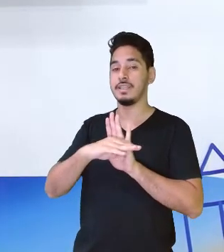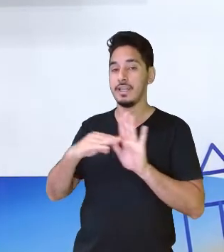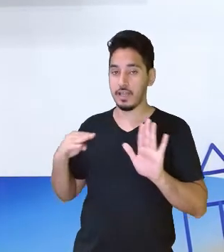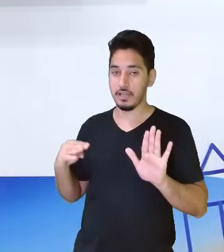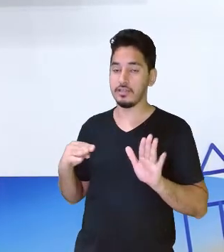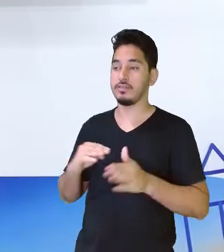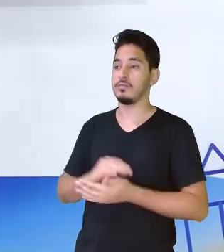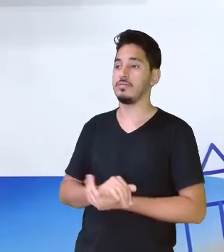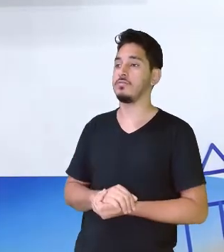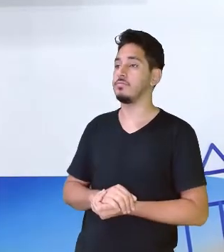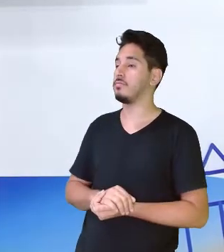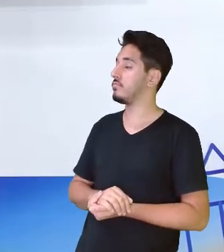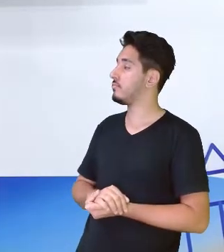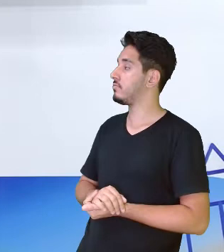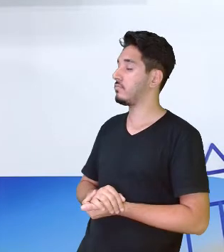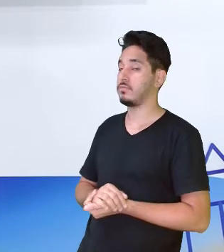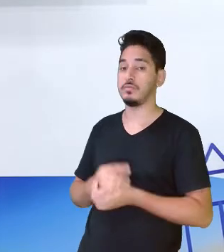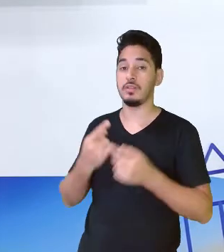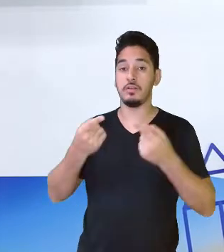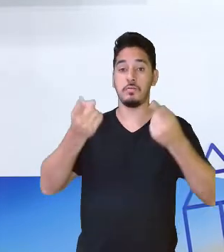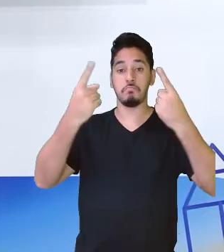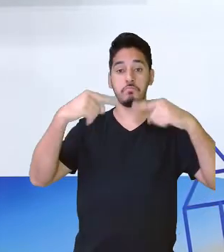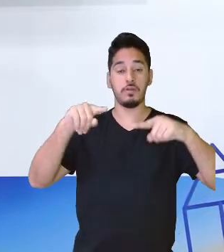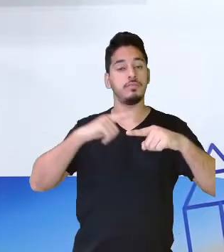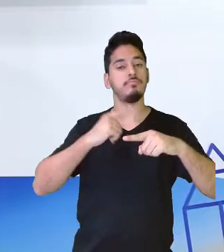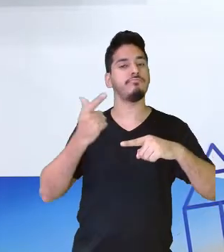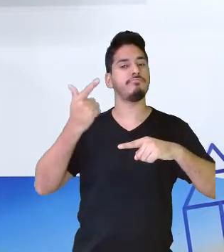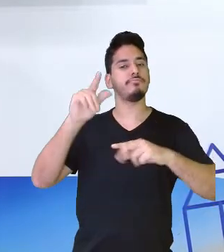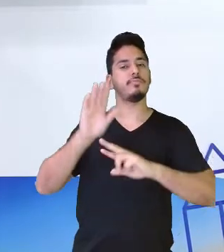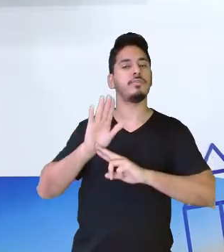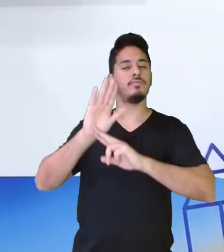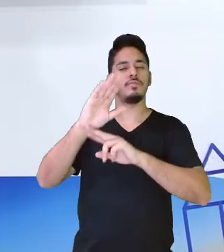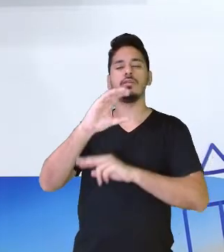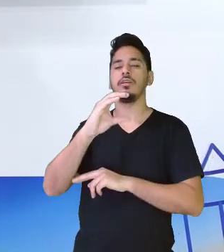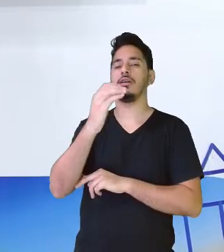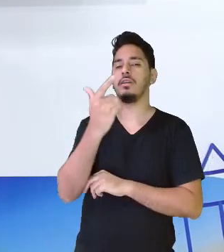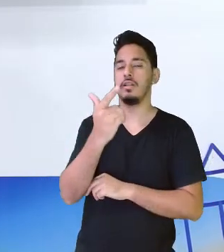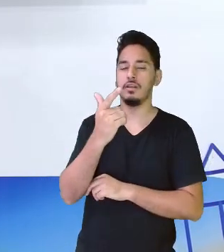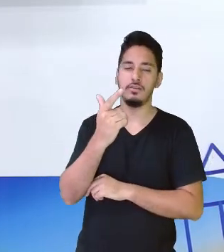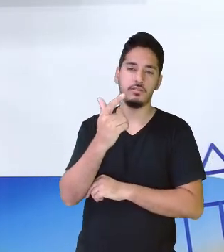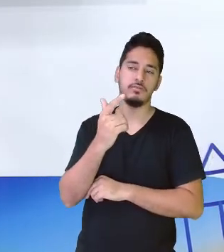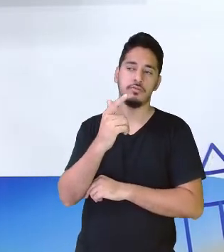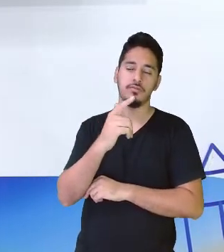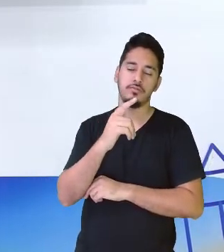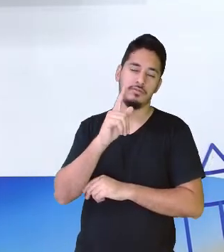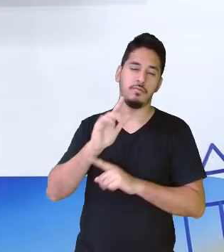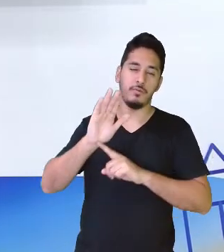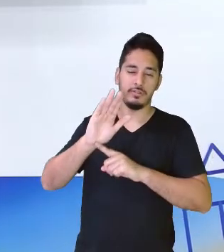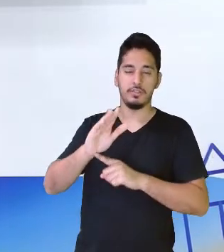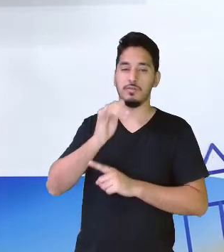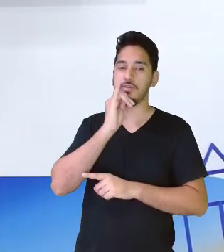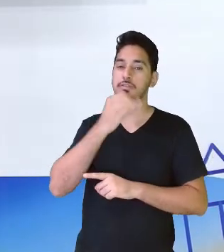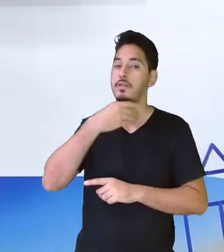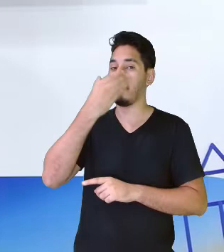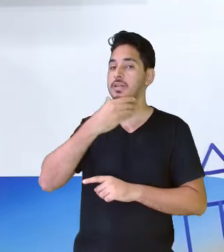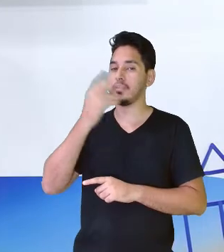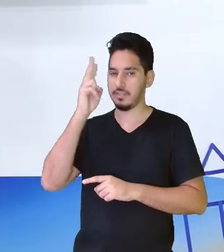metade. Aqui eu tenho outra representação. Claro que eu me baseei no exemplo das maçãs, né?